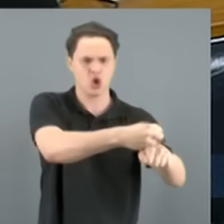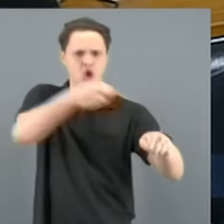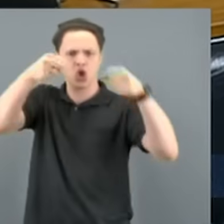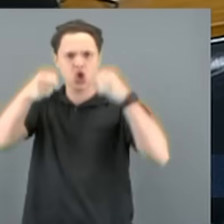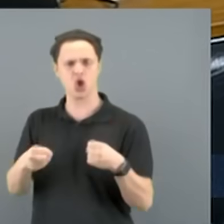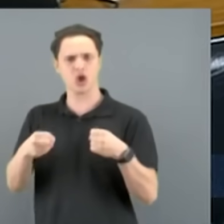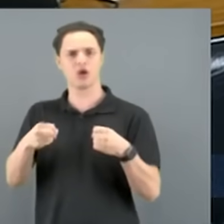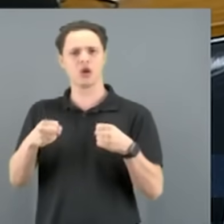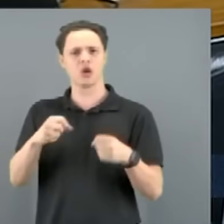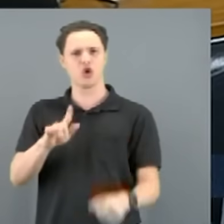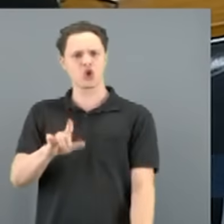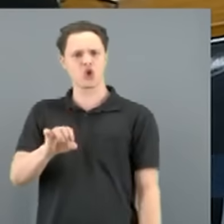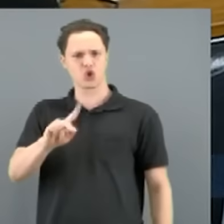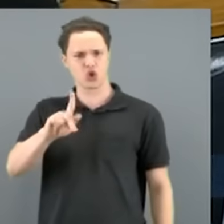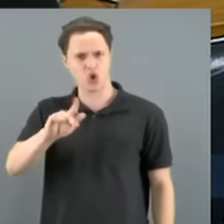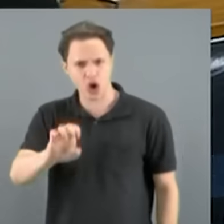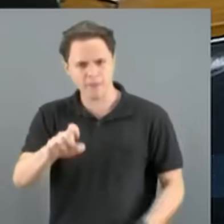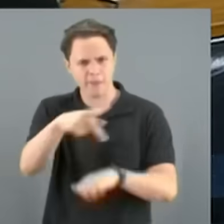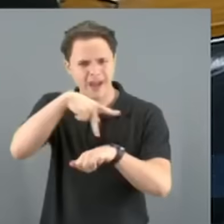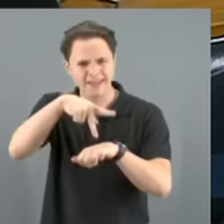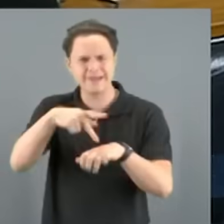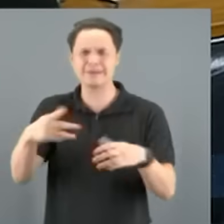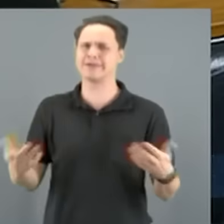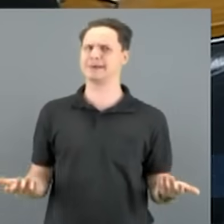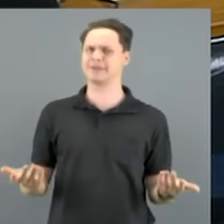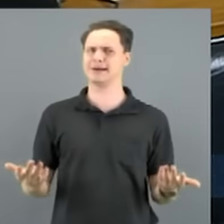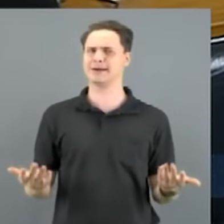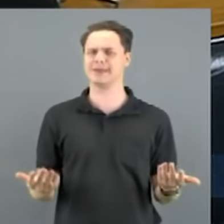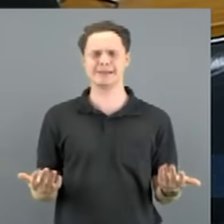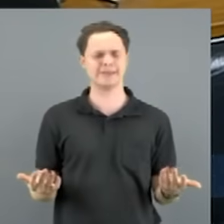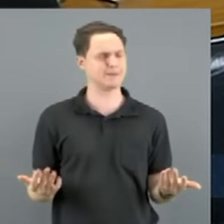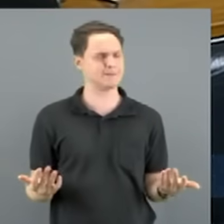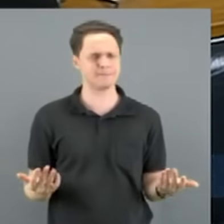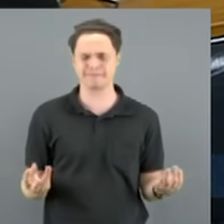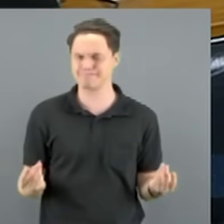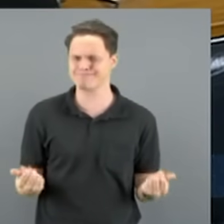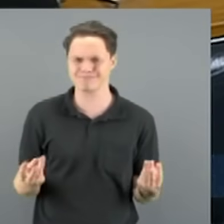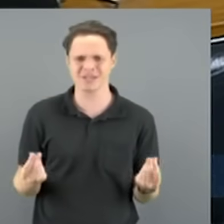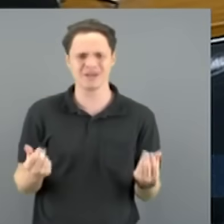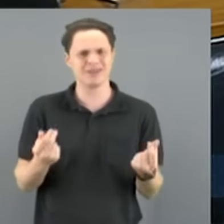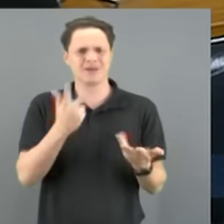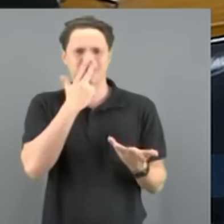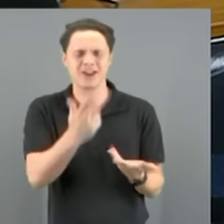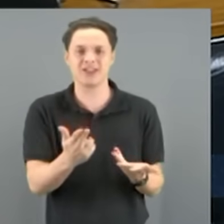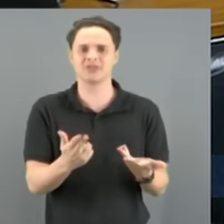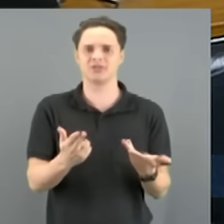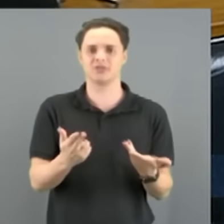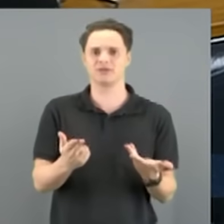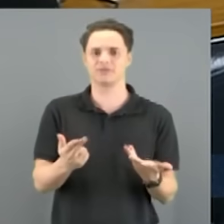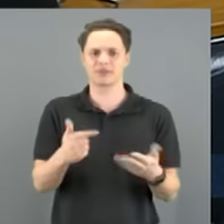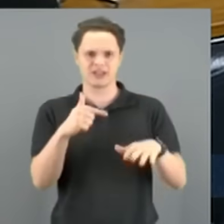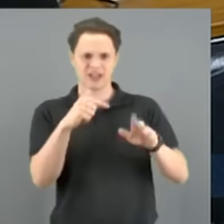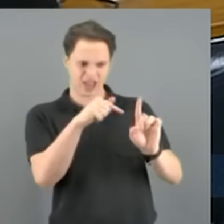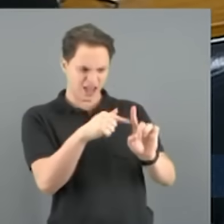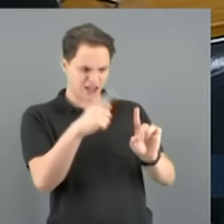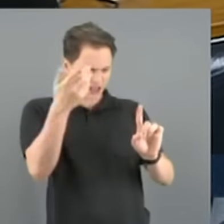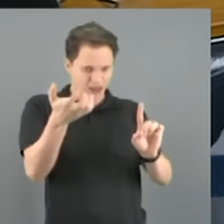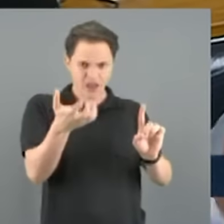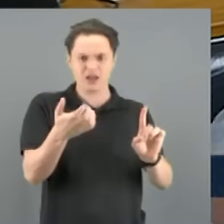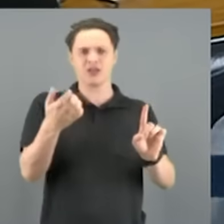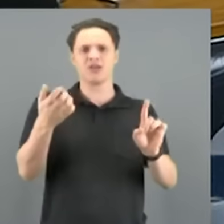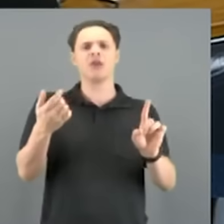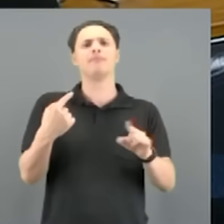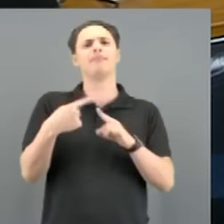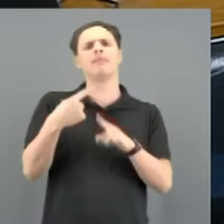pô porque quando eles tentaram dar o golpe tinha de fato tanques de guerra na rua tinham liderança determinada